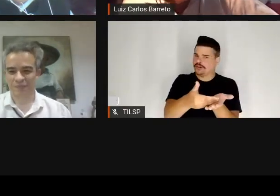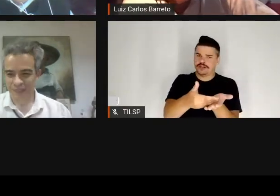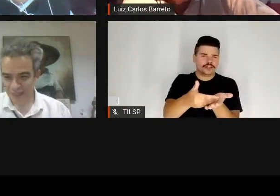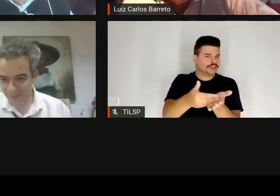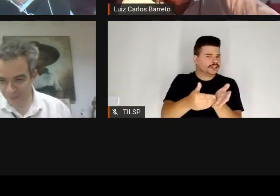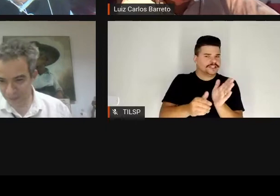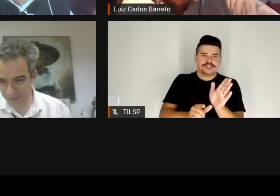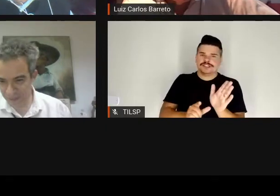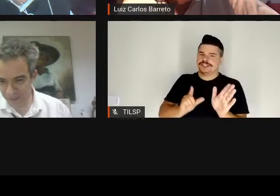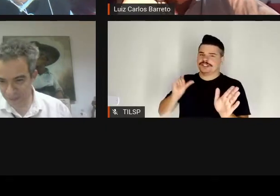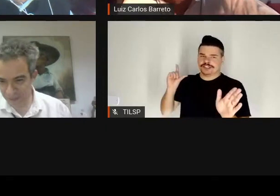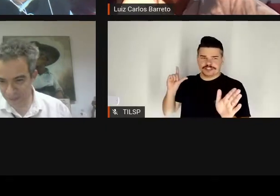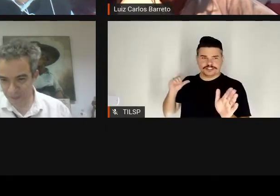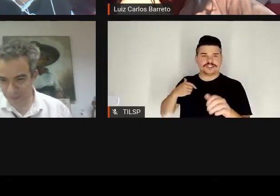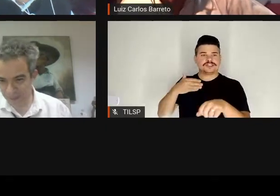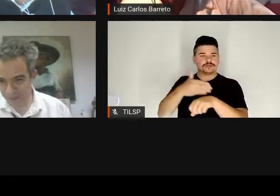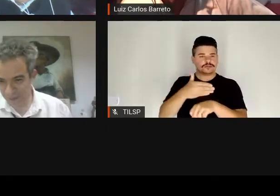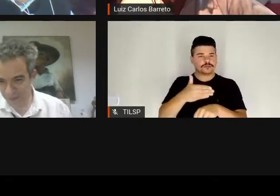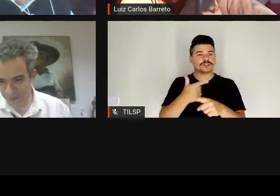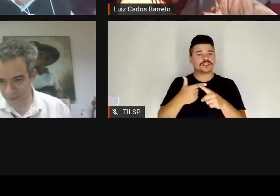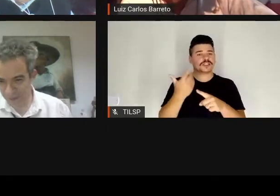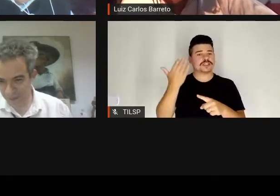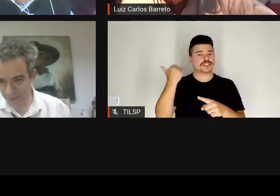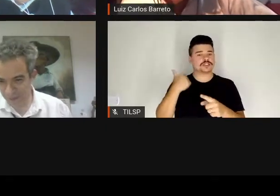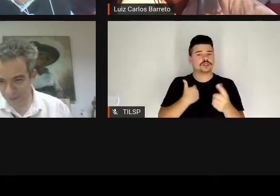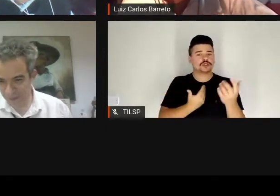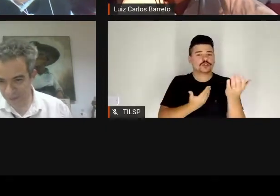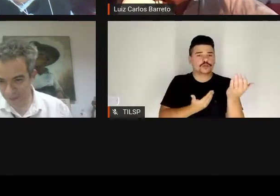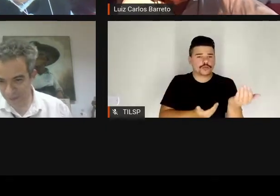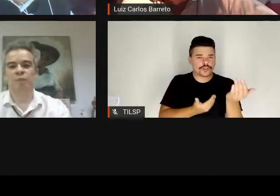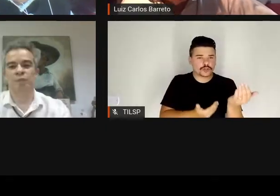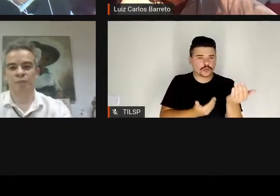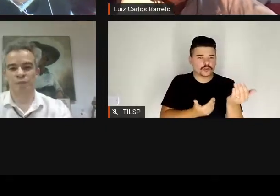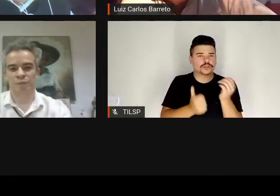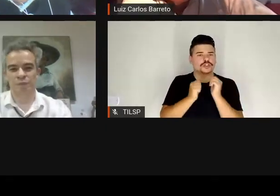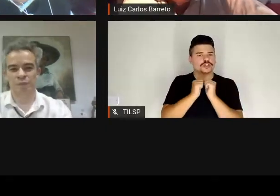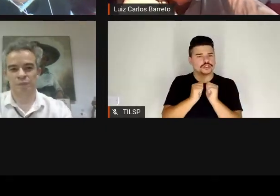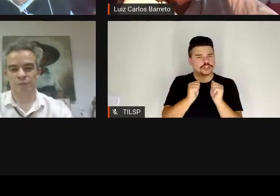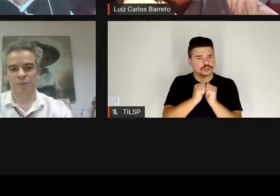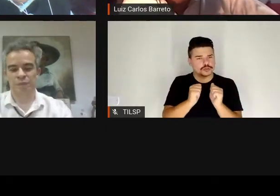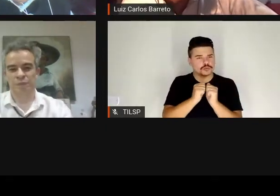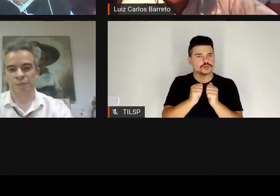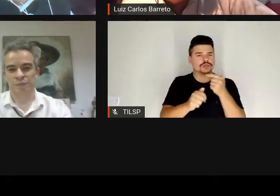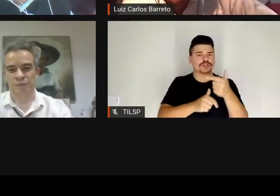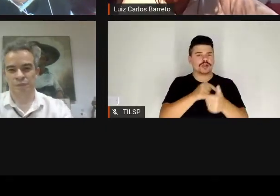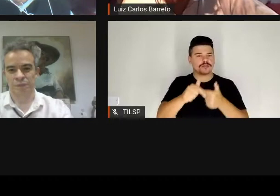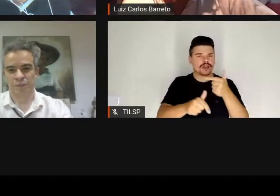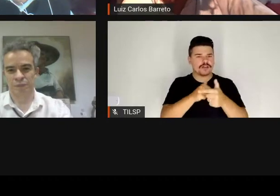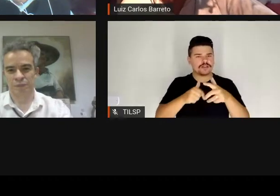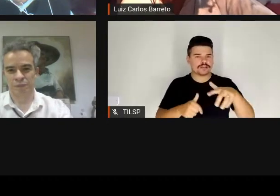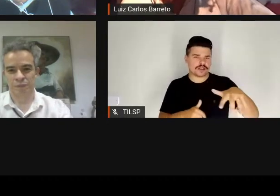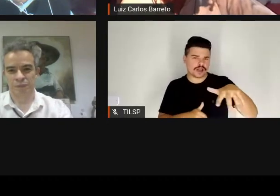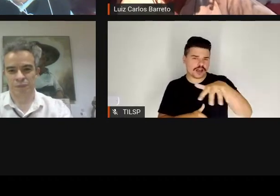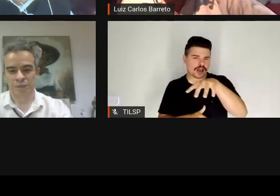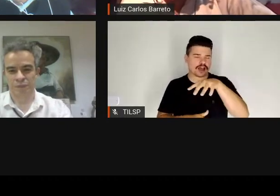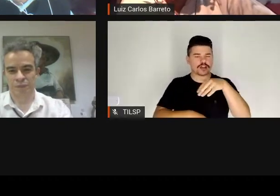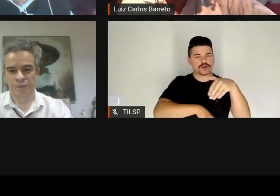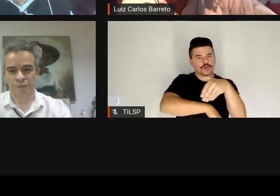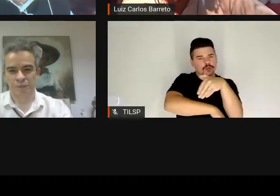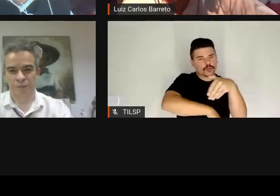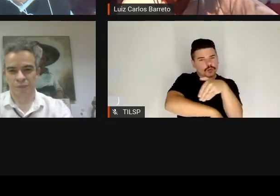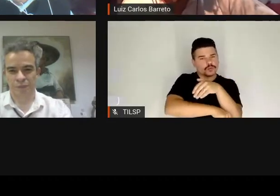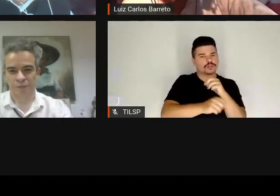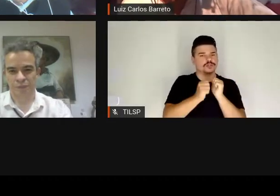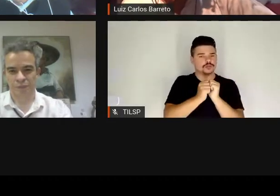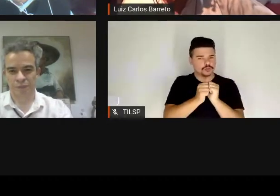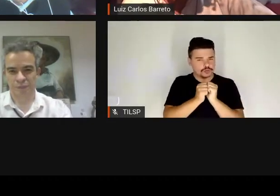na juventude, fomos companheiros de rua das praias de Fortaleza, Praia